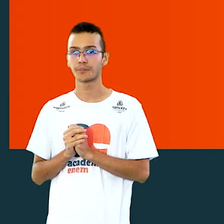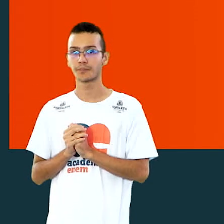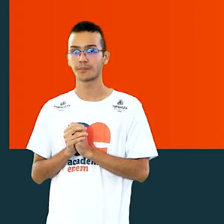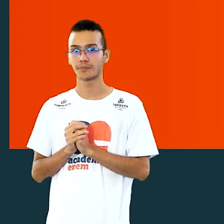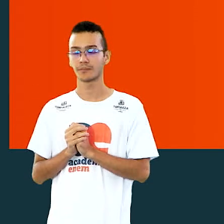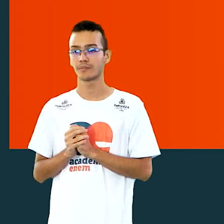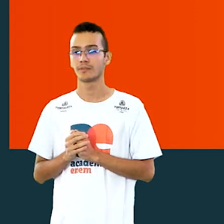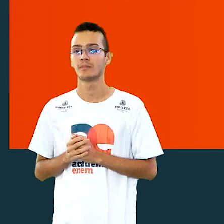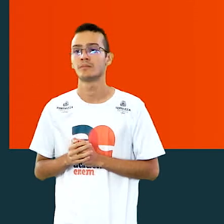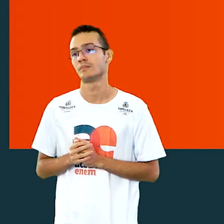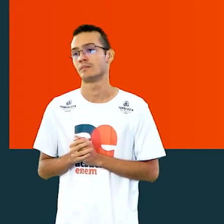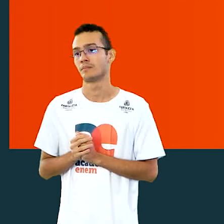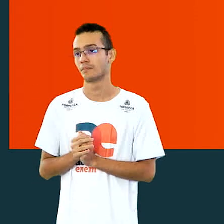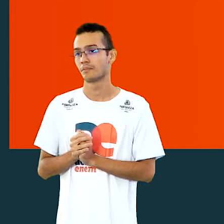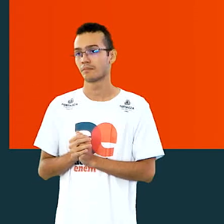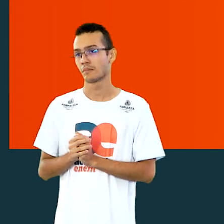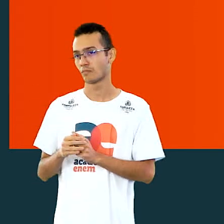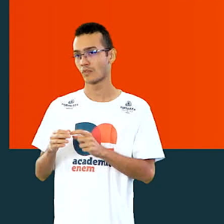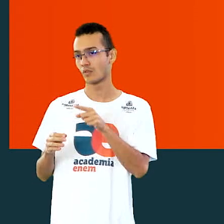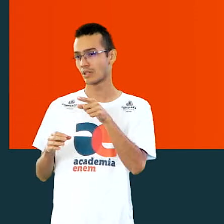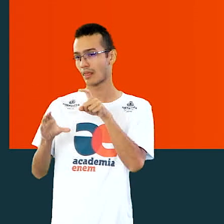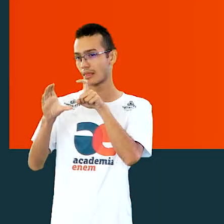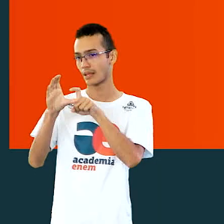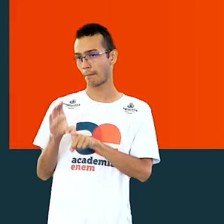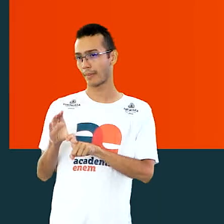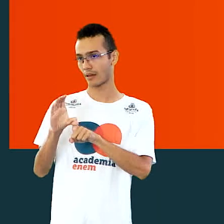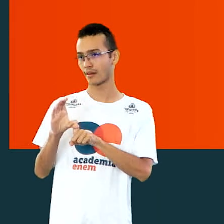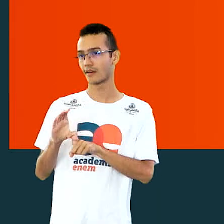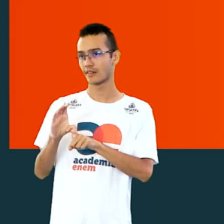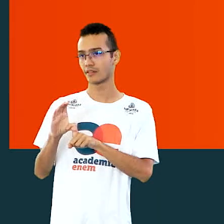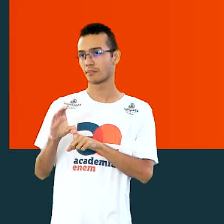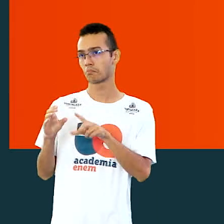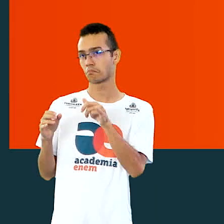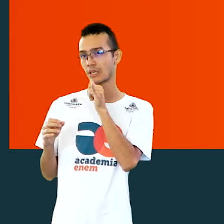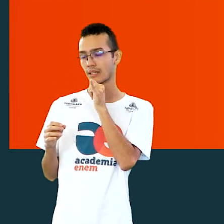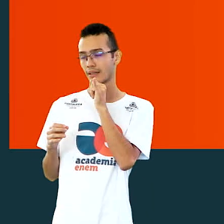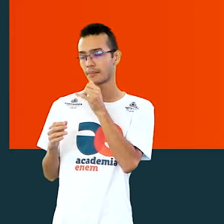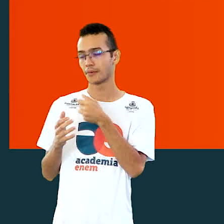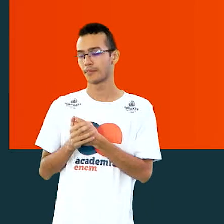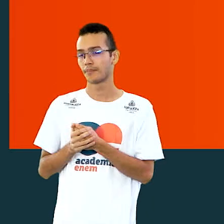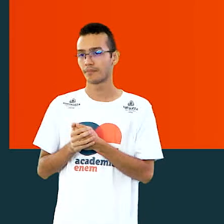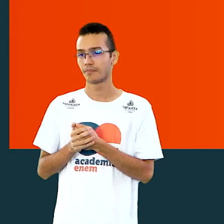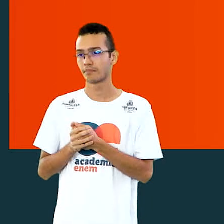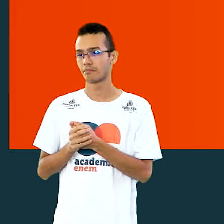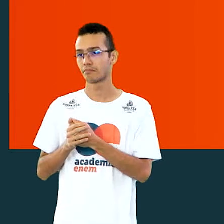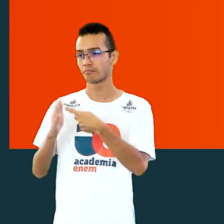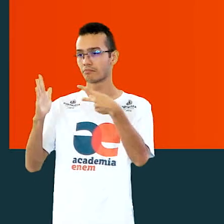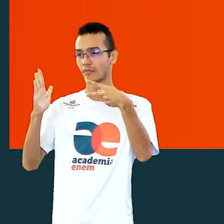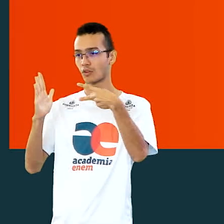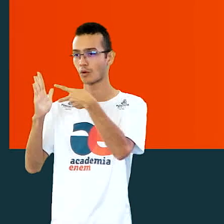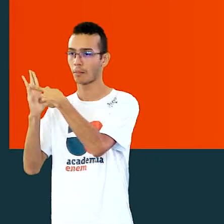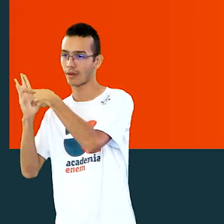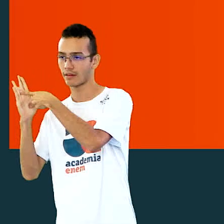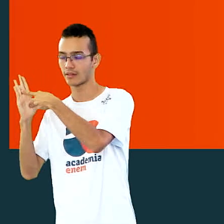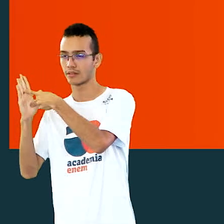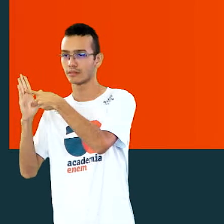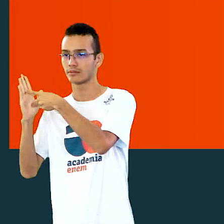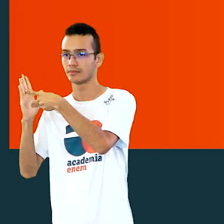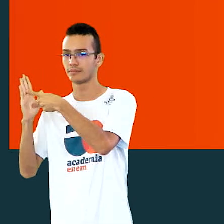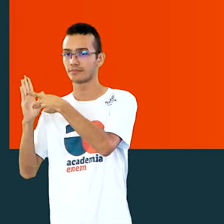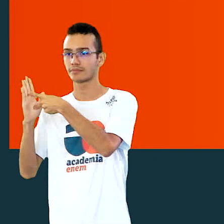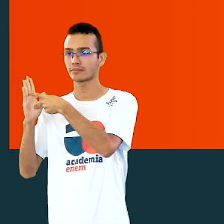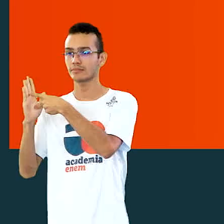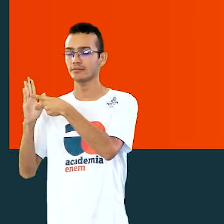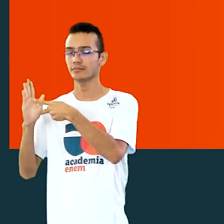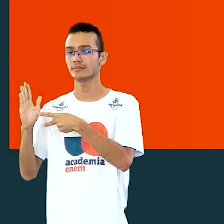submete. Eu ligo o aparelho na tomada, a DDP já está lá.